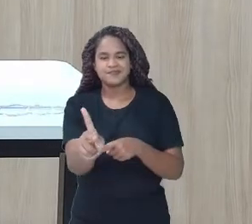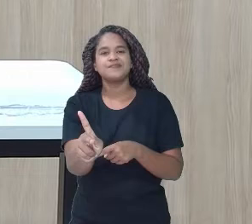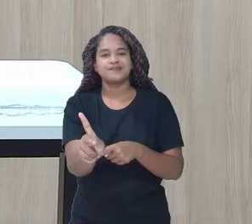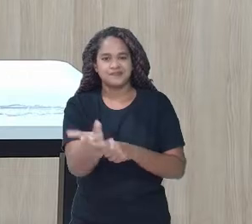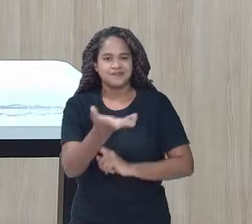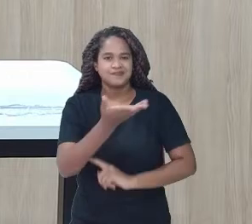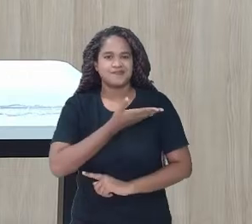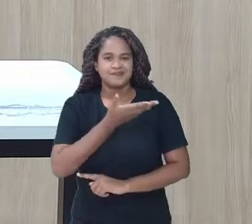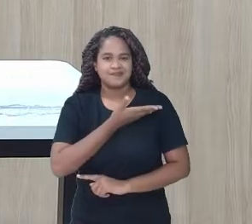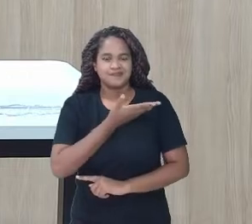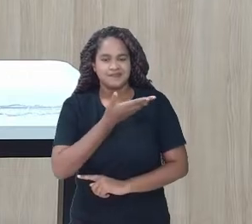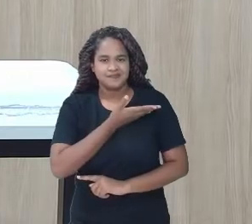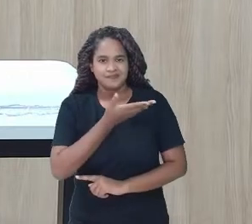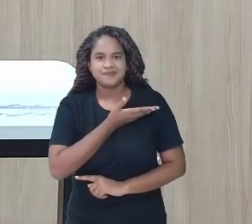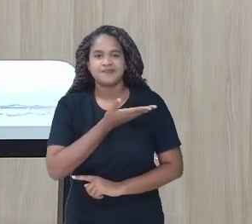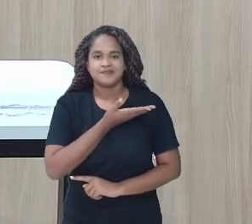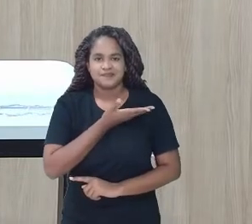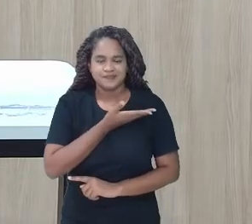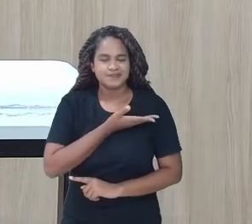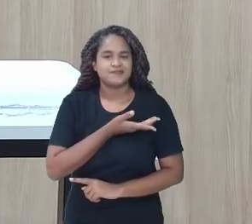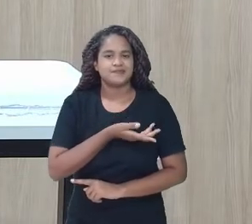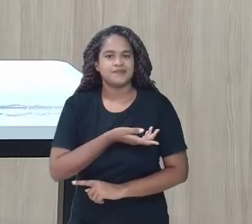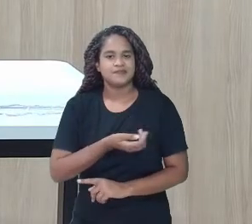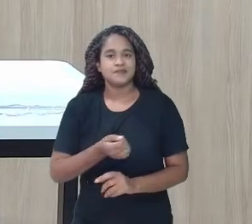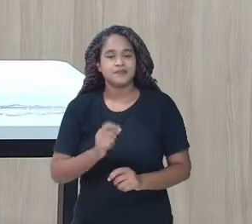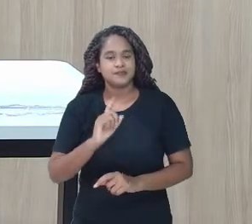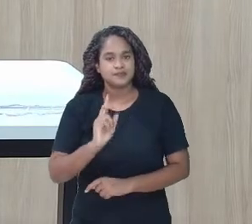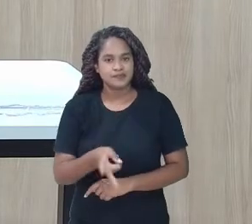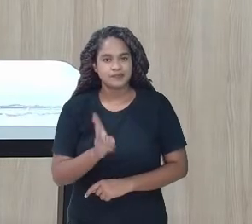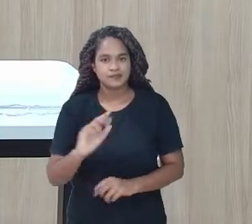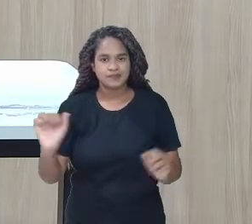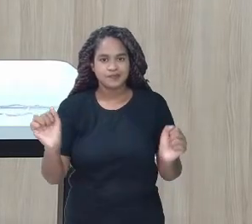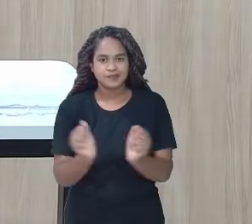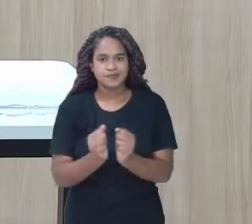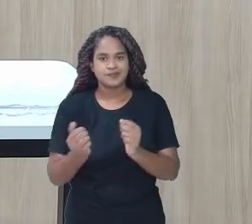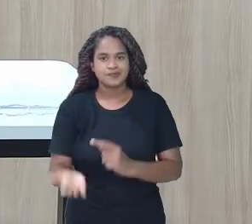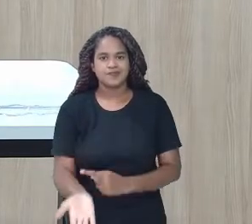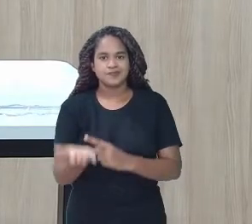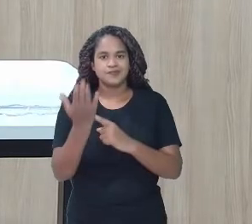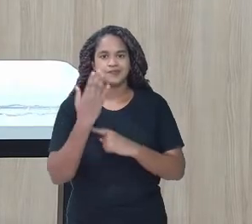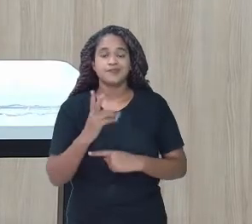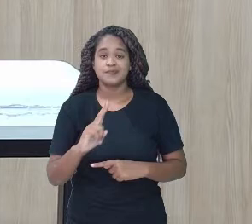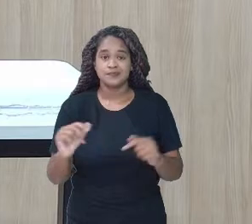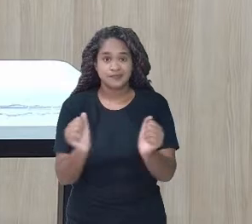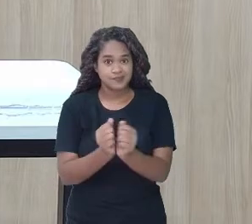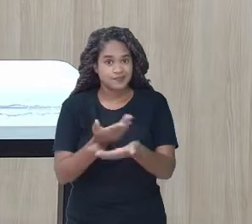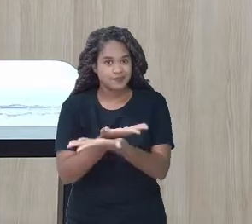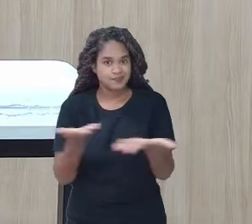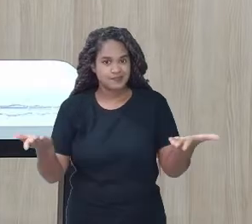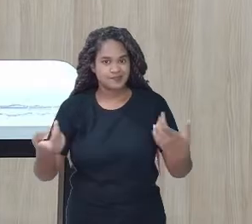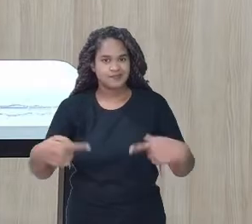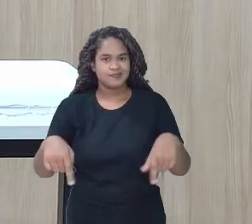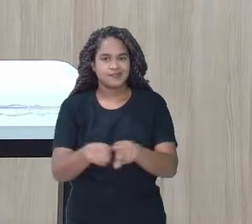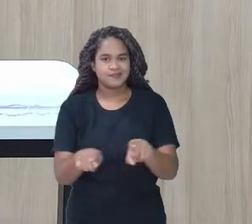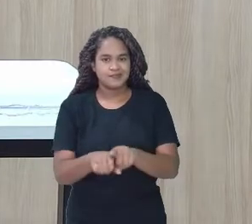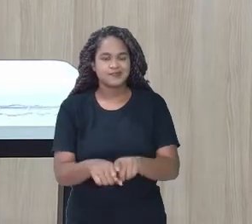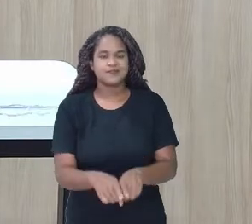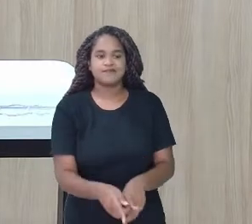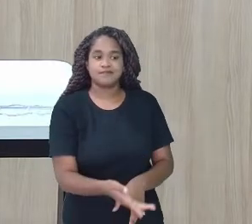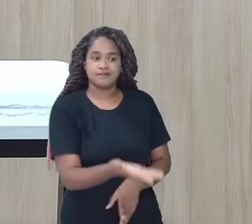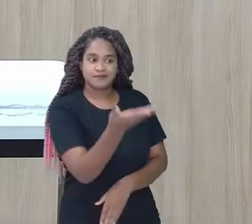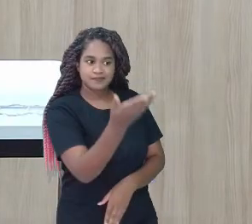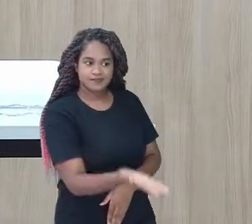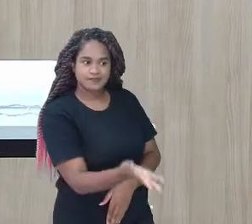grandes companheiros, né, que estão aí para nos ajudar também, que chega mais perto de vocês. Então, trago aqui a professora